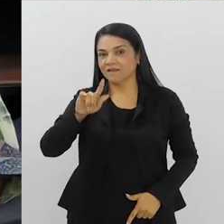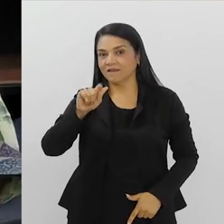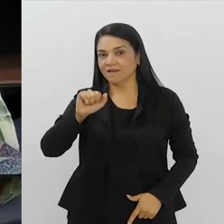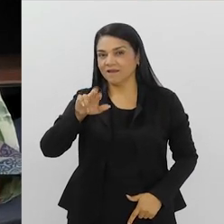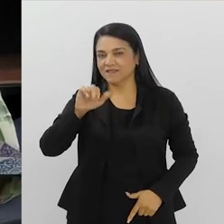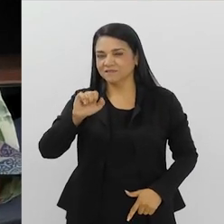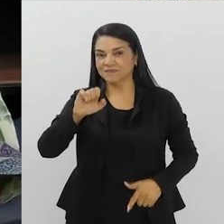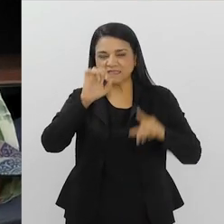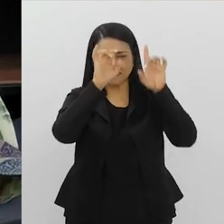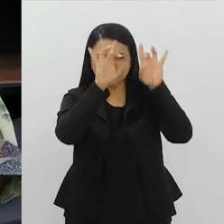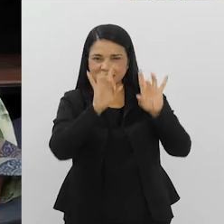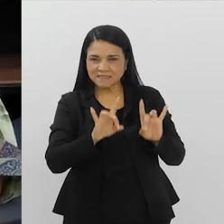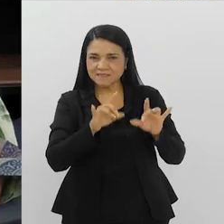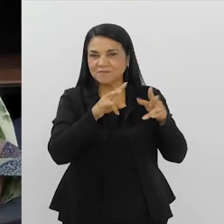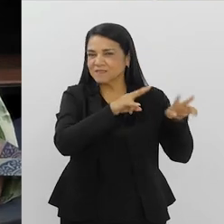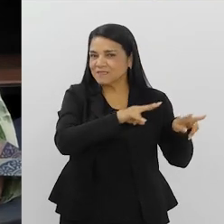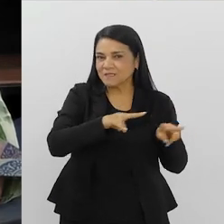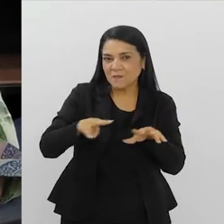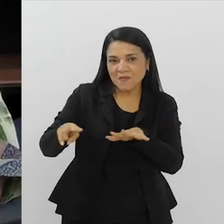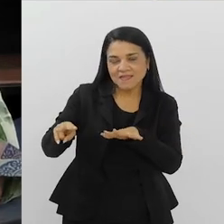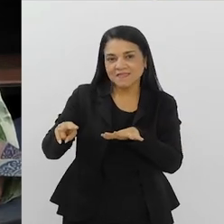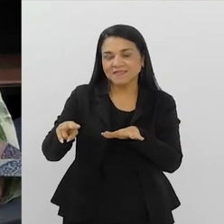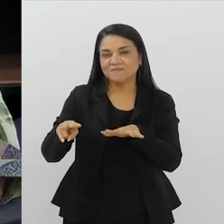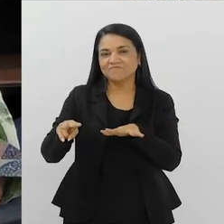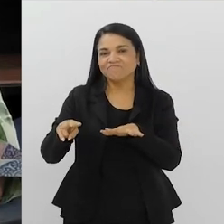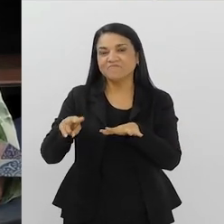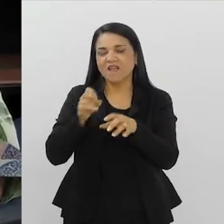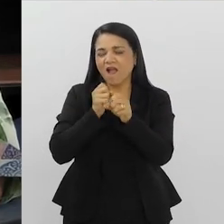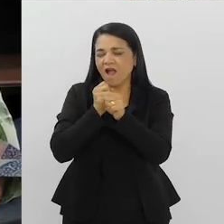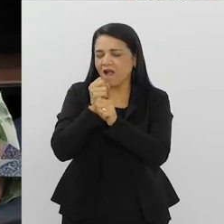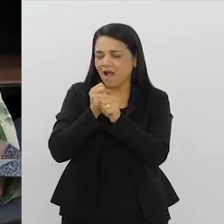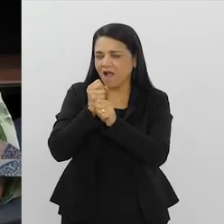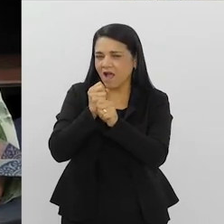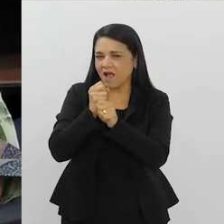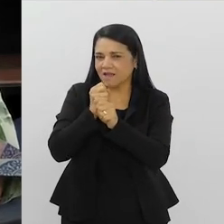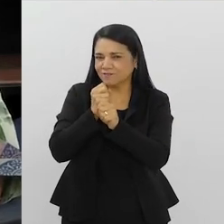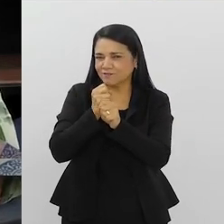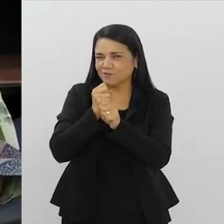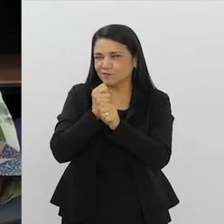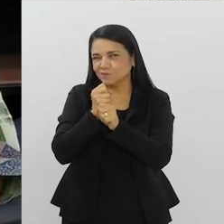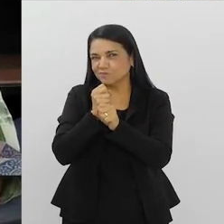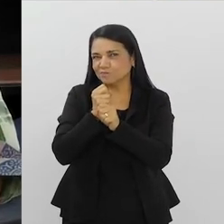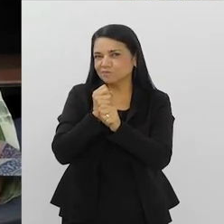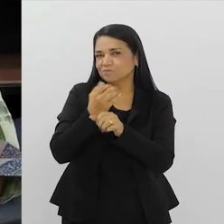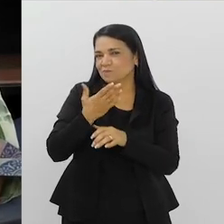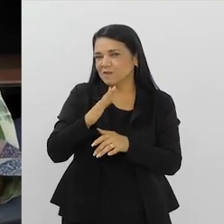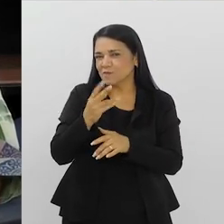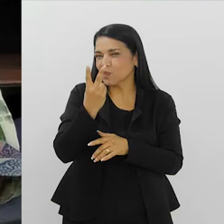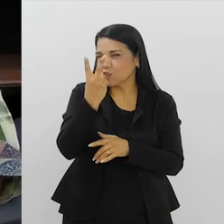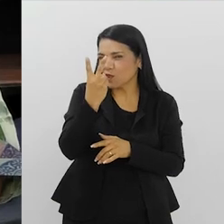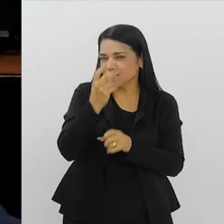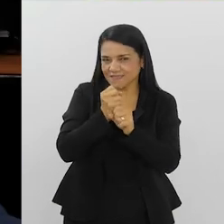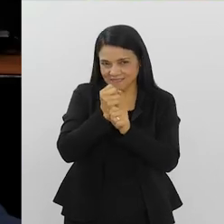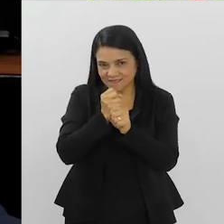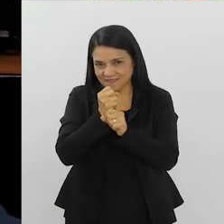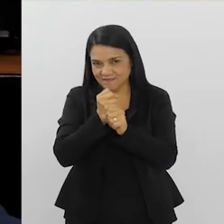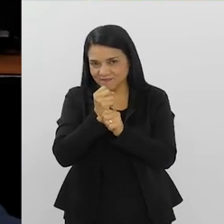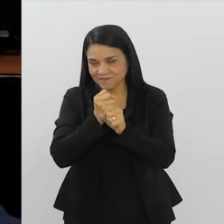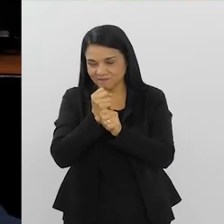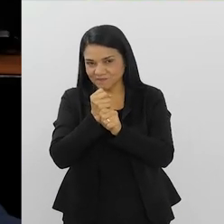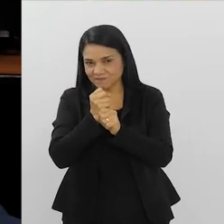mmos Mas quem vai dar melhores explicações sobre essa religião não serei eu será